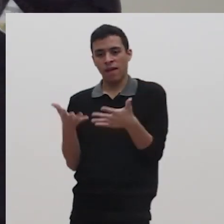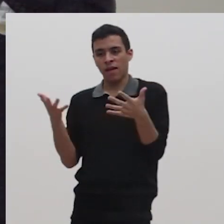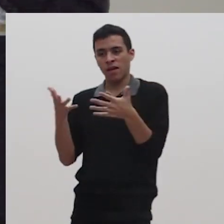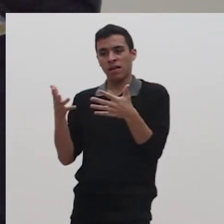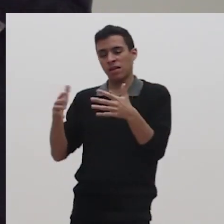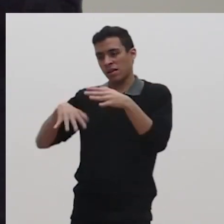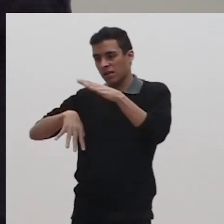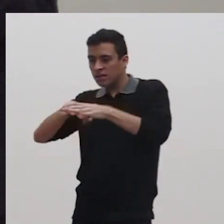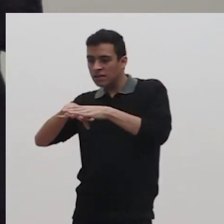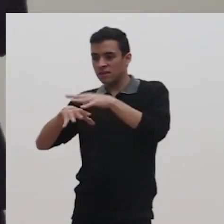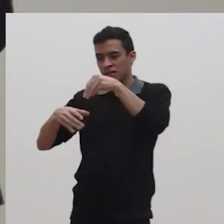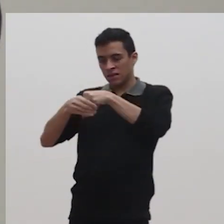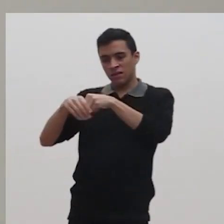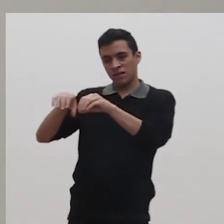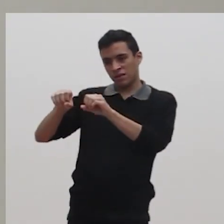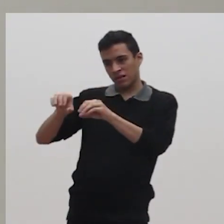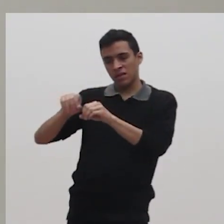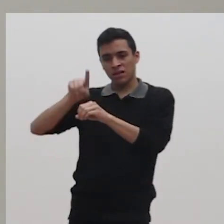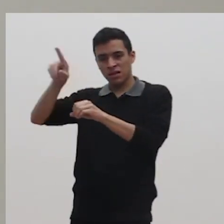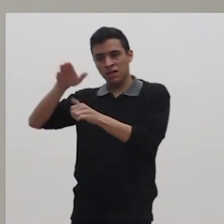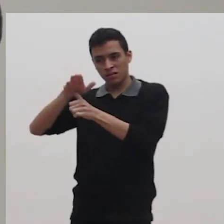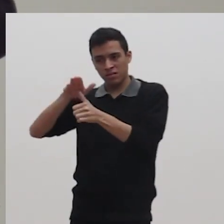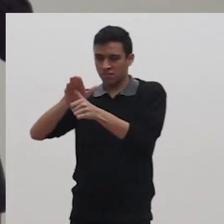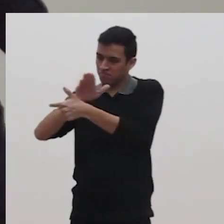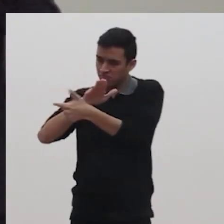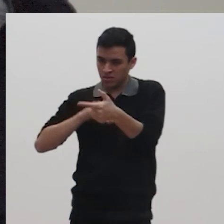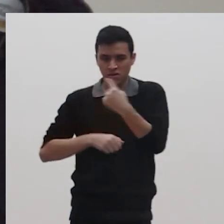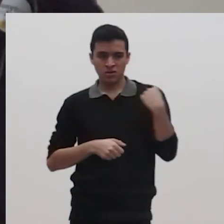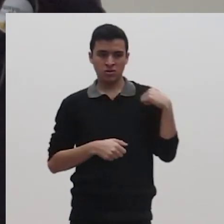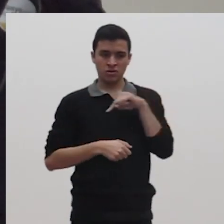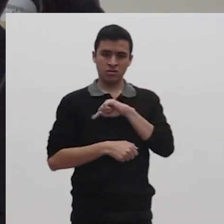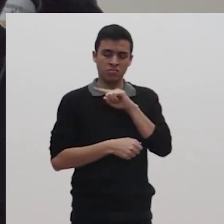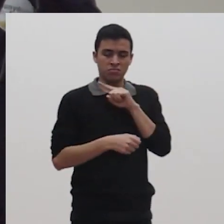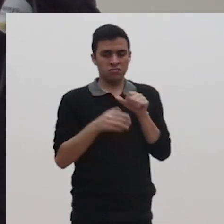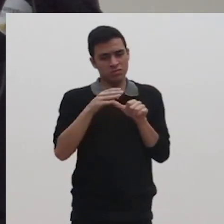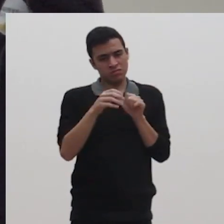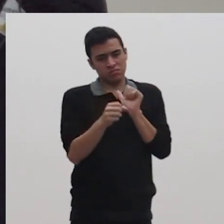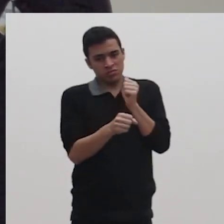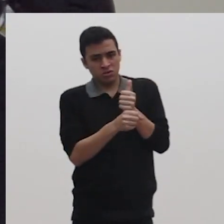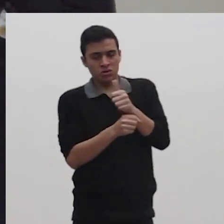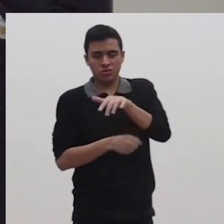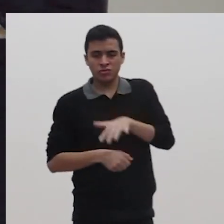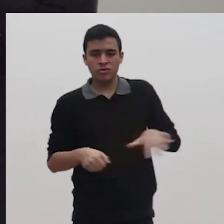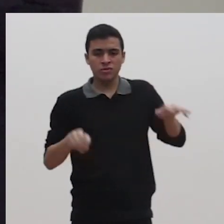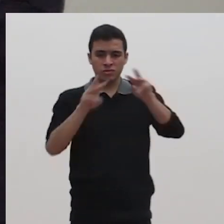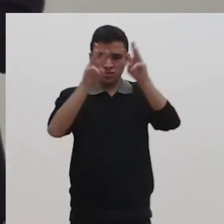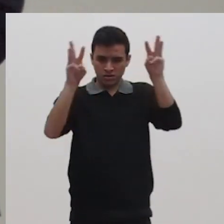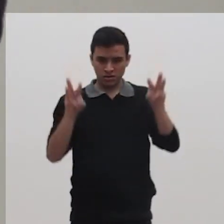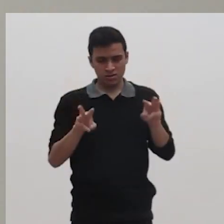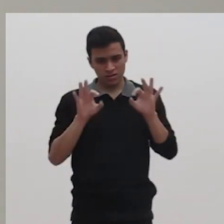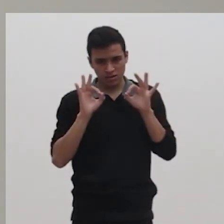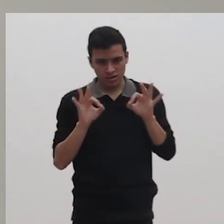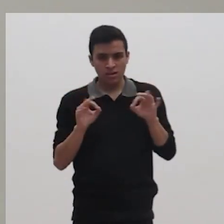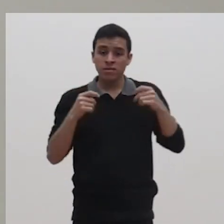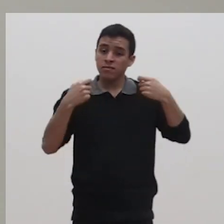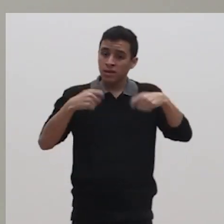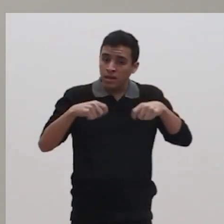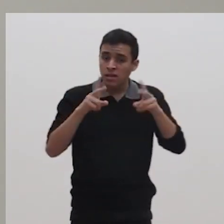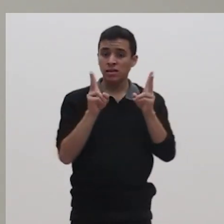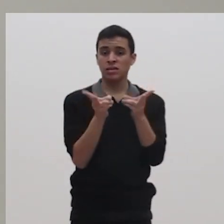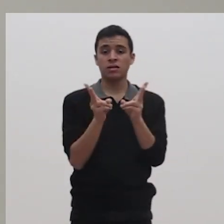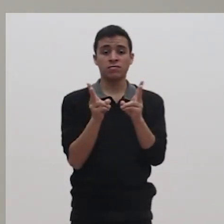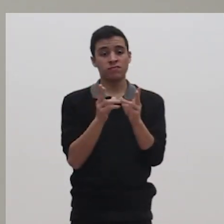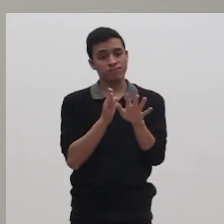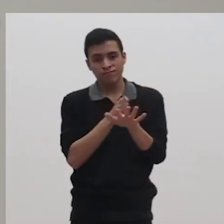da Exatas e da Educação lá na reitoria. Nós seremos reitor de toda a universidade. Eu acho que isso tem que ser colocado como